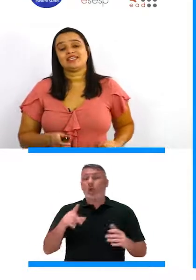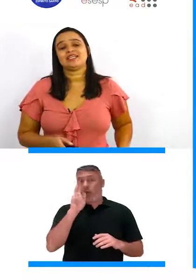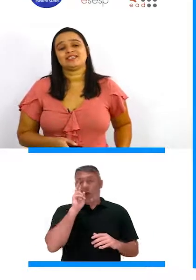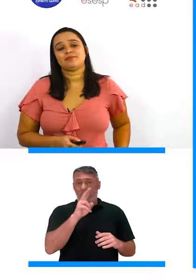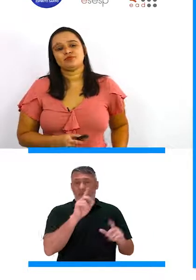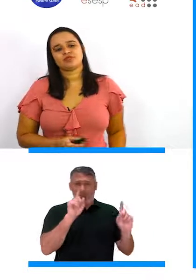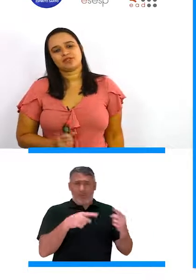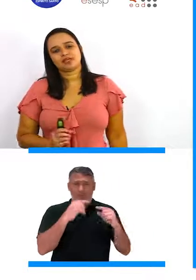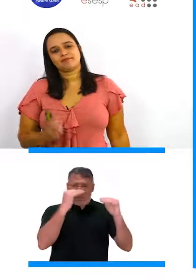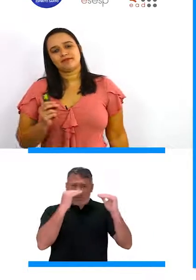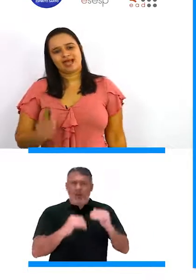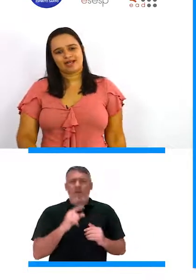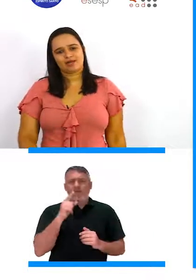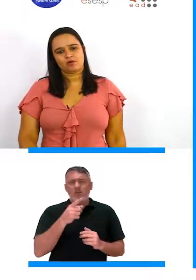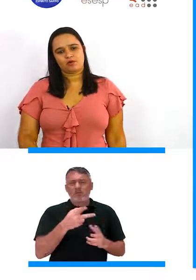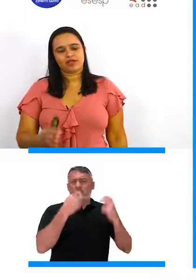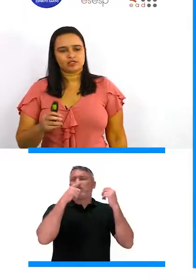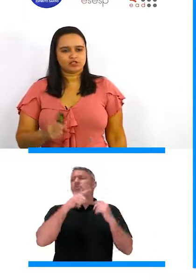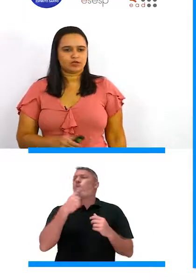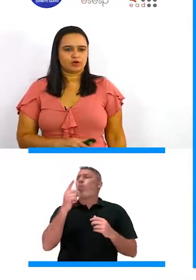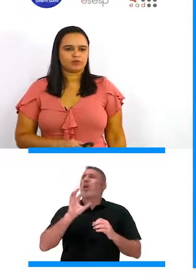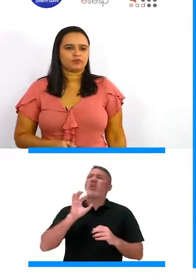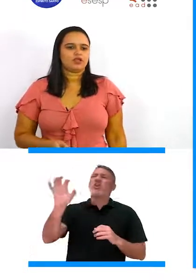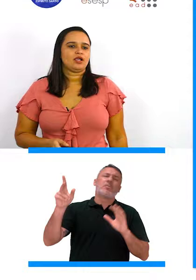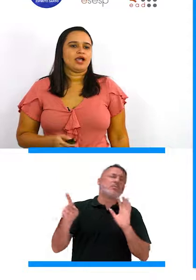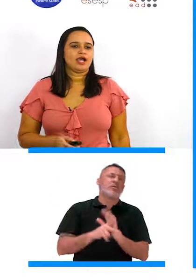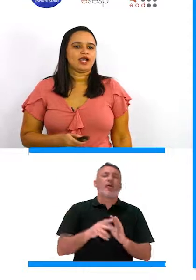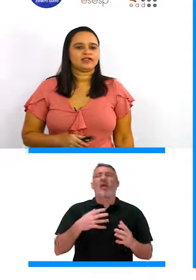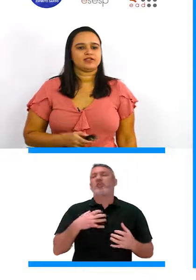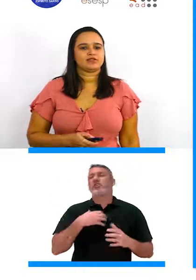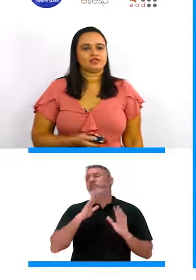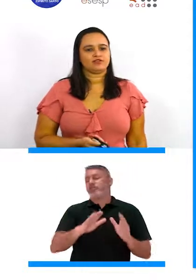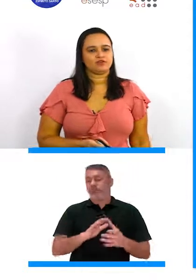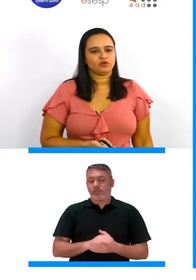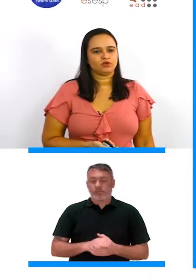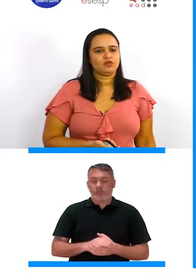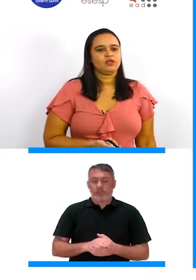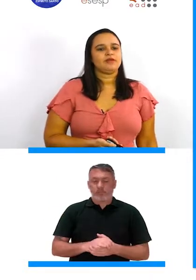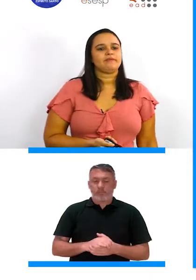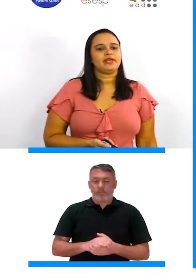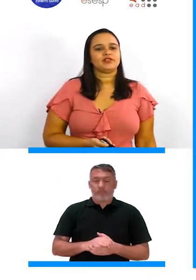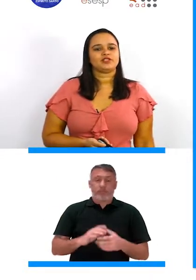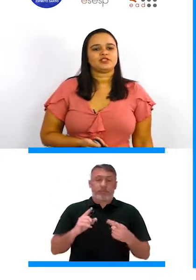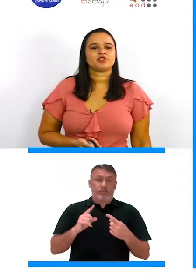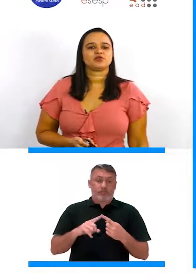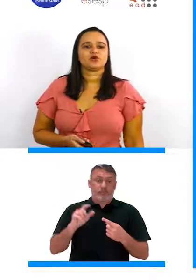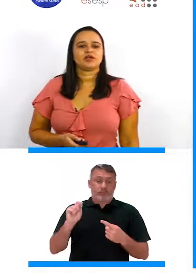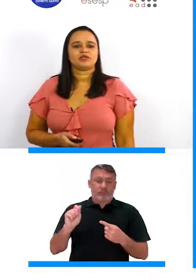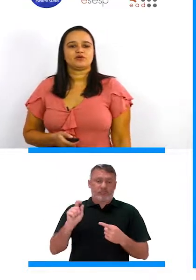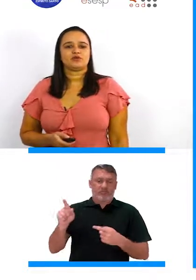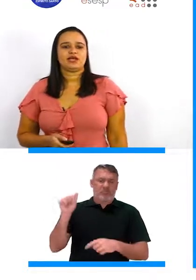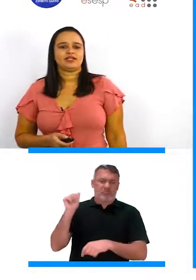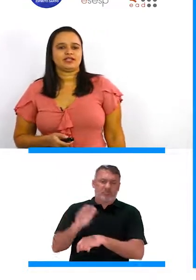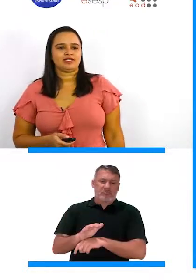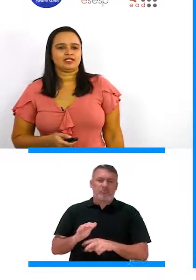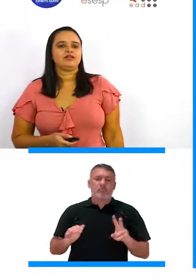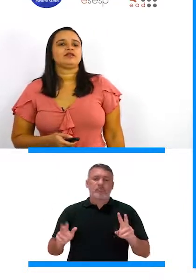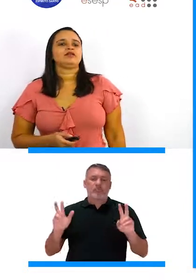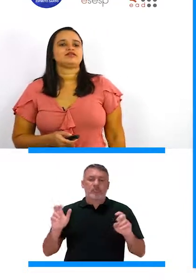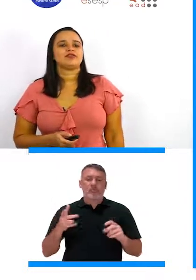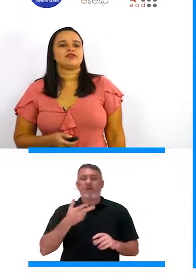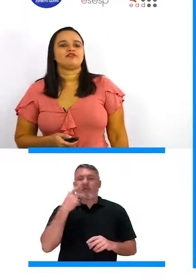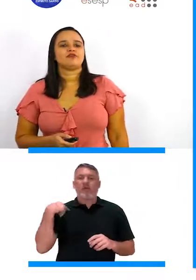que tem nessa música que marca uma região? A, isso é um desaforo. B, diz que eu estou aqui com